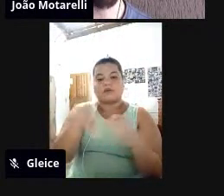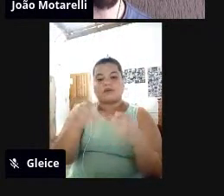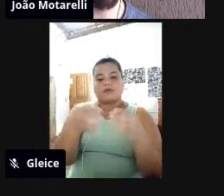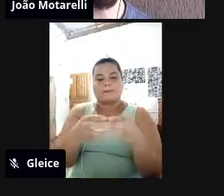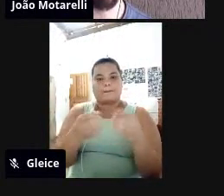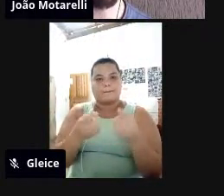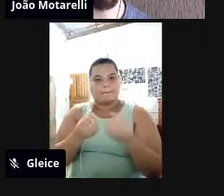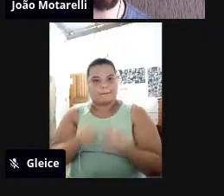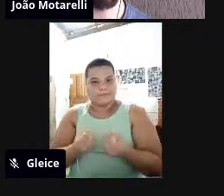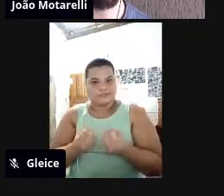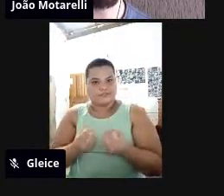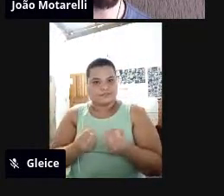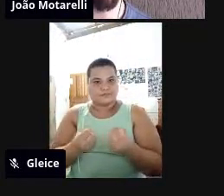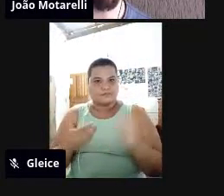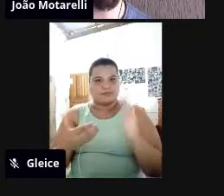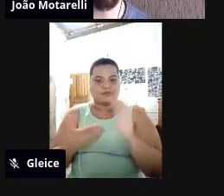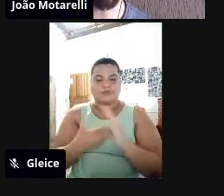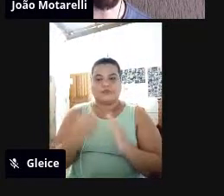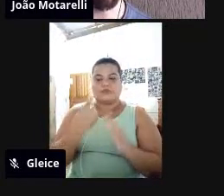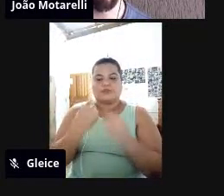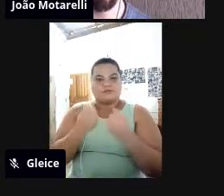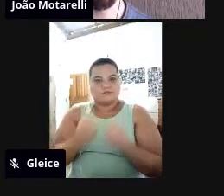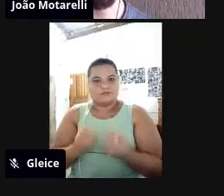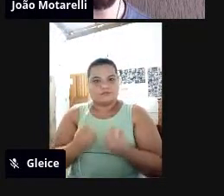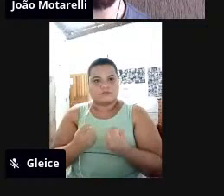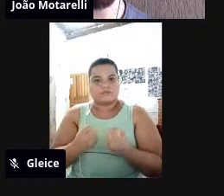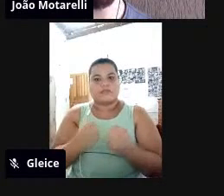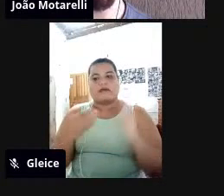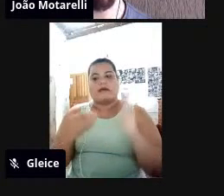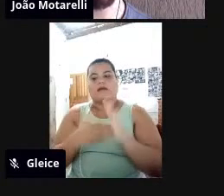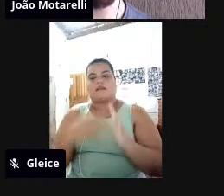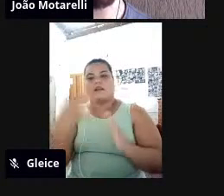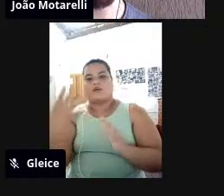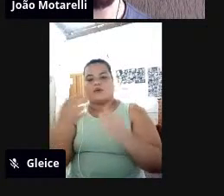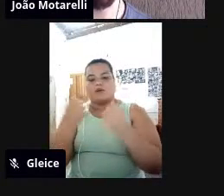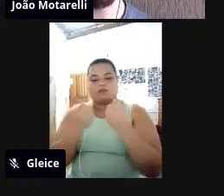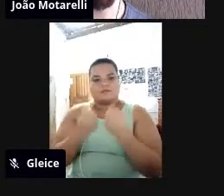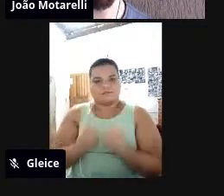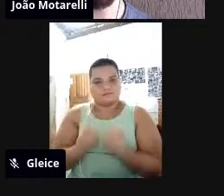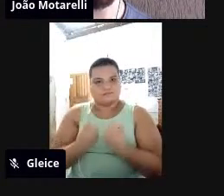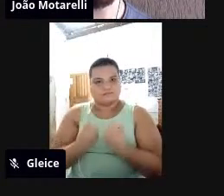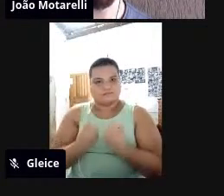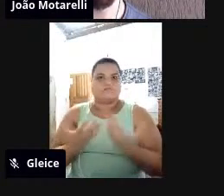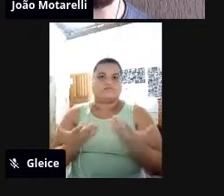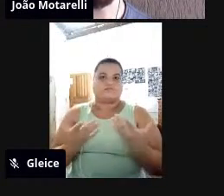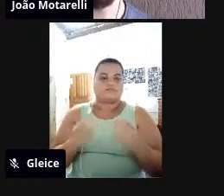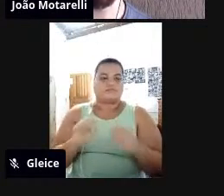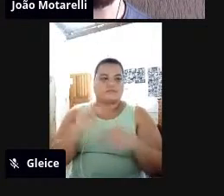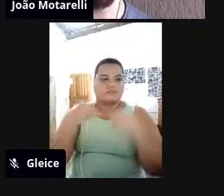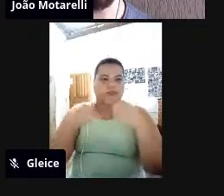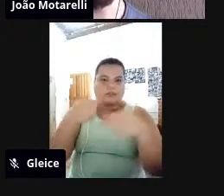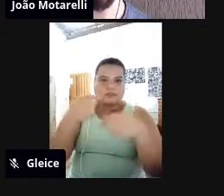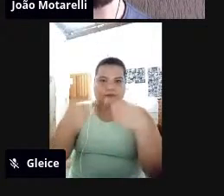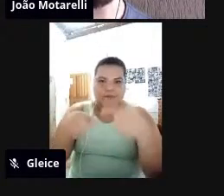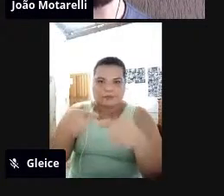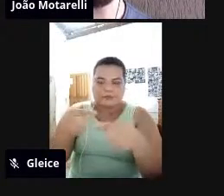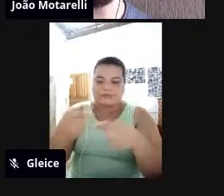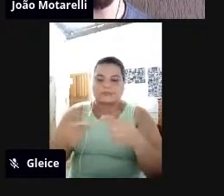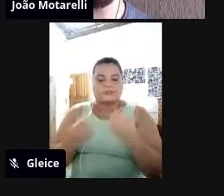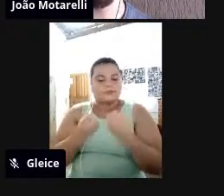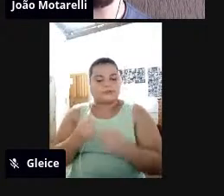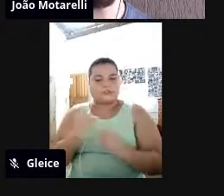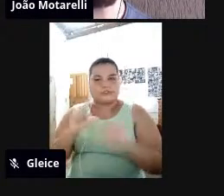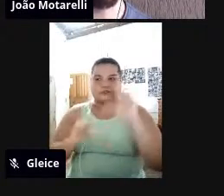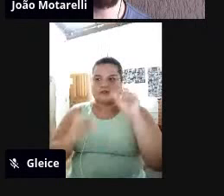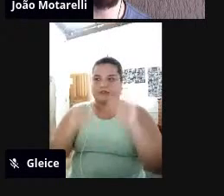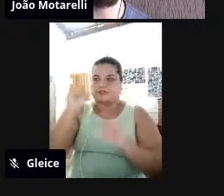até aproximadamente 4 quilos, o seu próprio peso. A gente vê que quanto mais esses indivíduos vão aumentando a variação de peso, mais esses